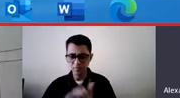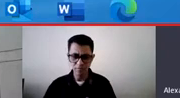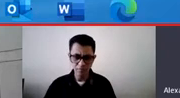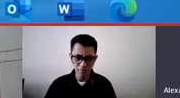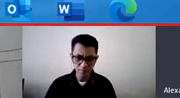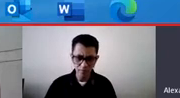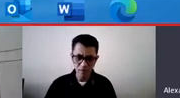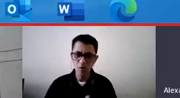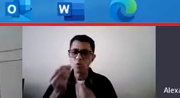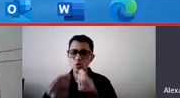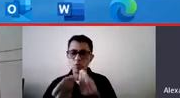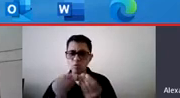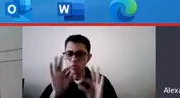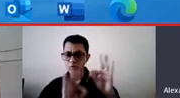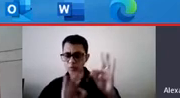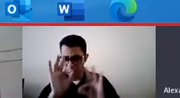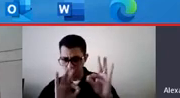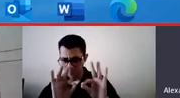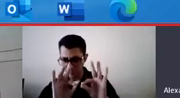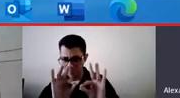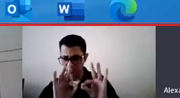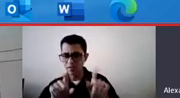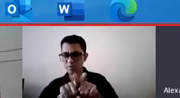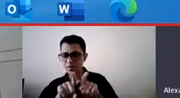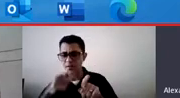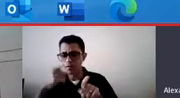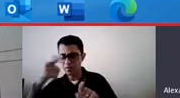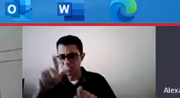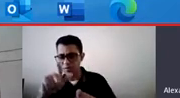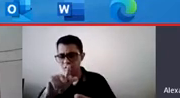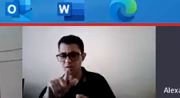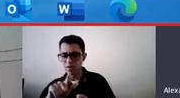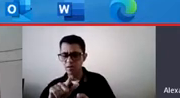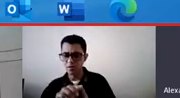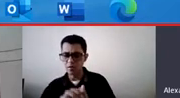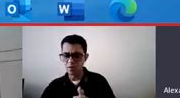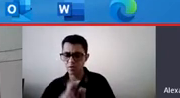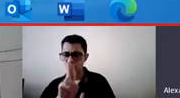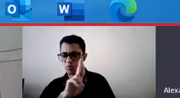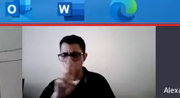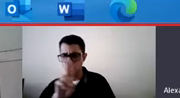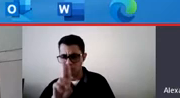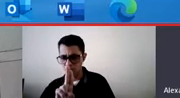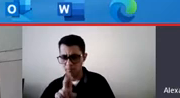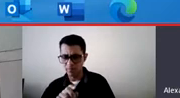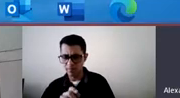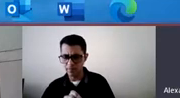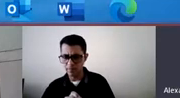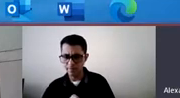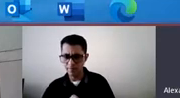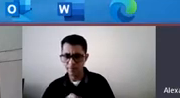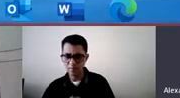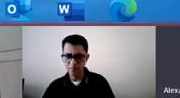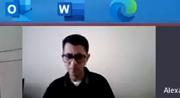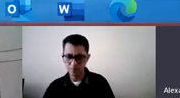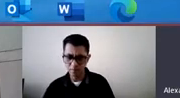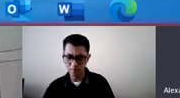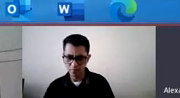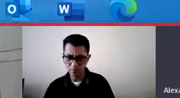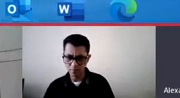Como poderia ser Leonardo da Vinci, como poderia ser também Steve Jobs, né? Mas eu me posicionei